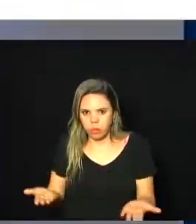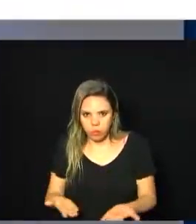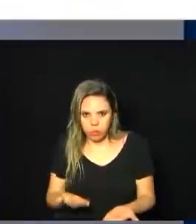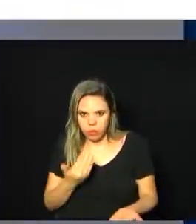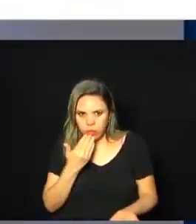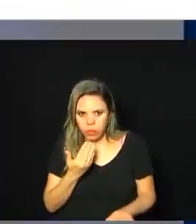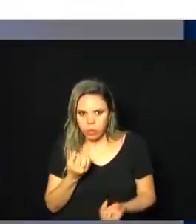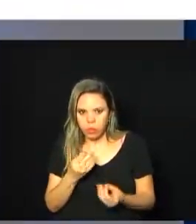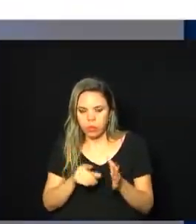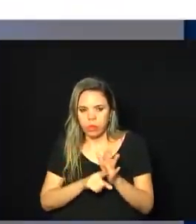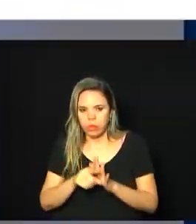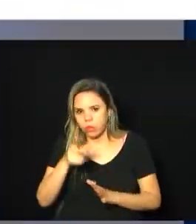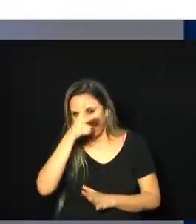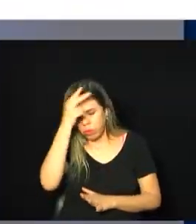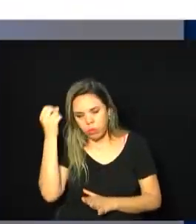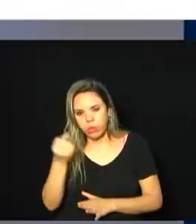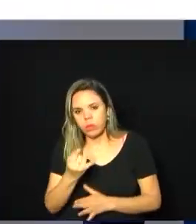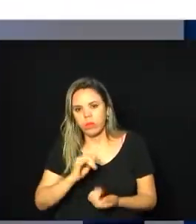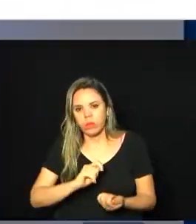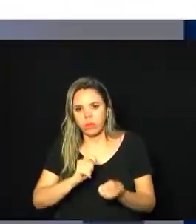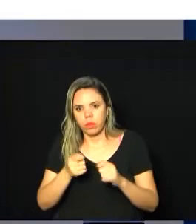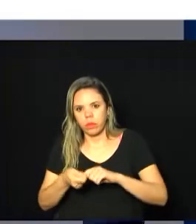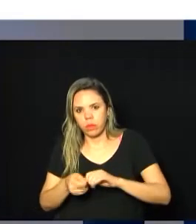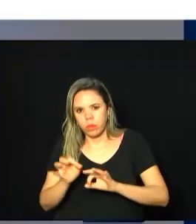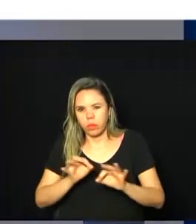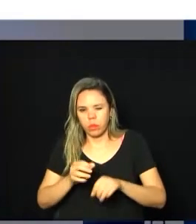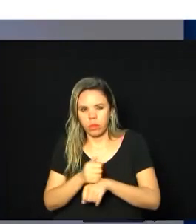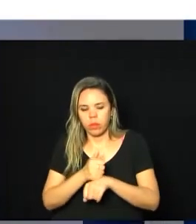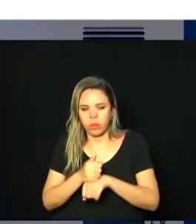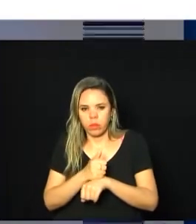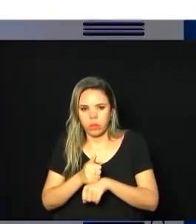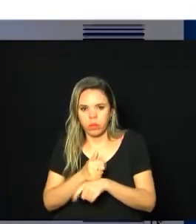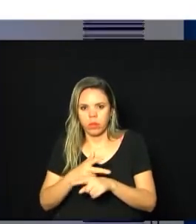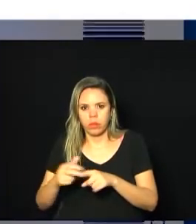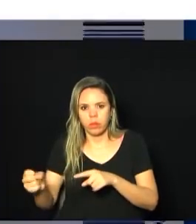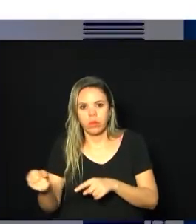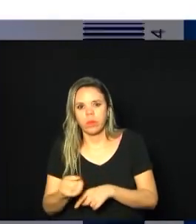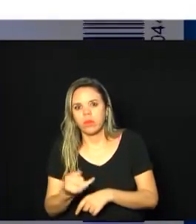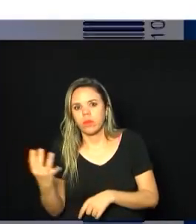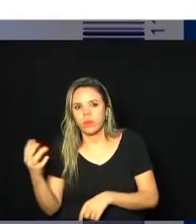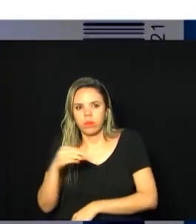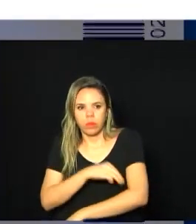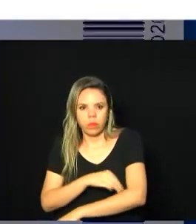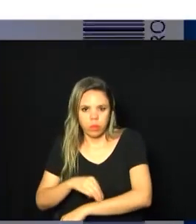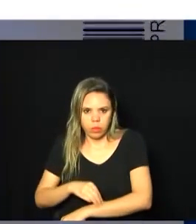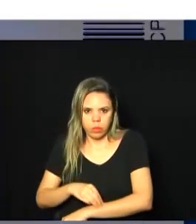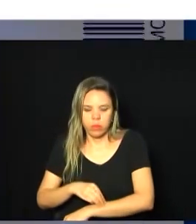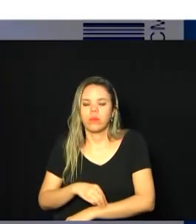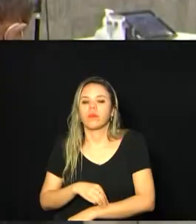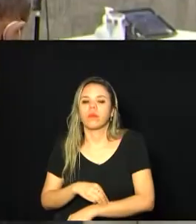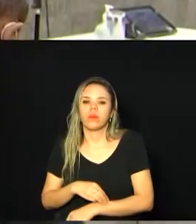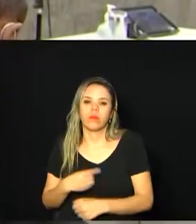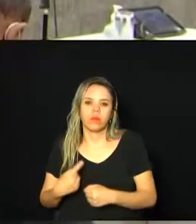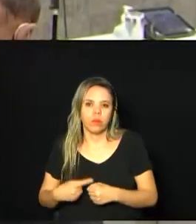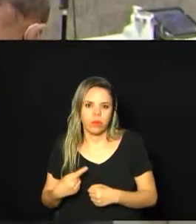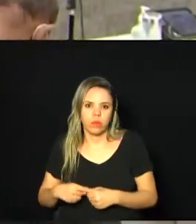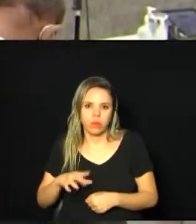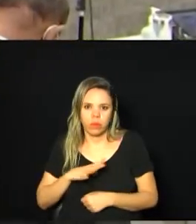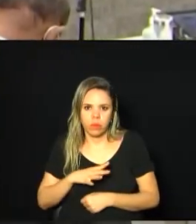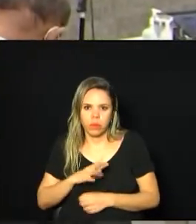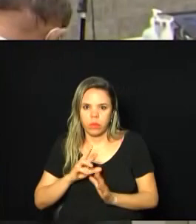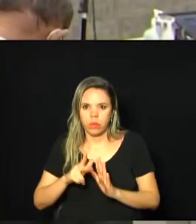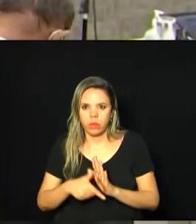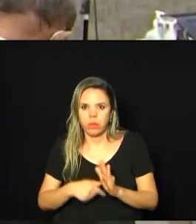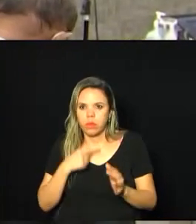pede informações sobre adequações do plano de carreiras e vencimentos do Magistério Público Municipal. A gente faz